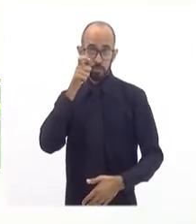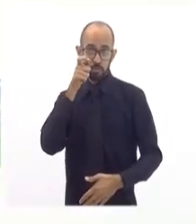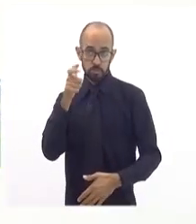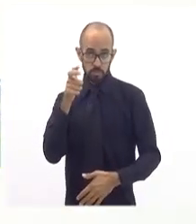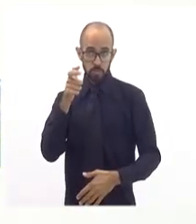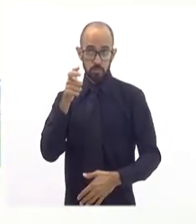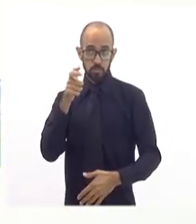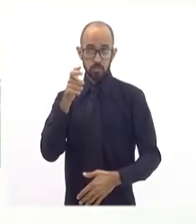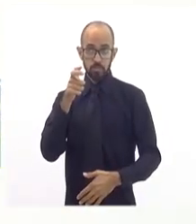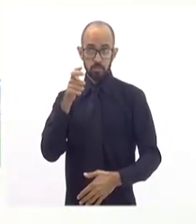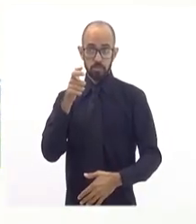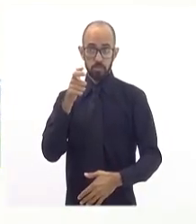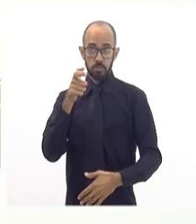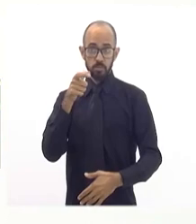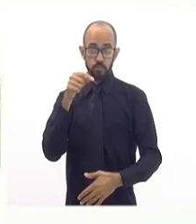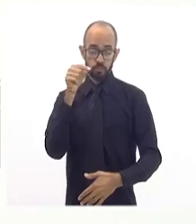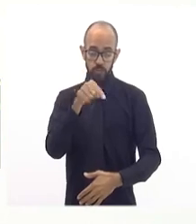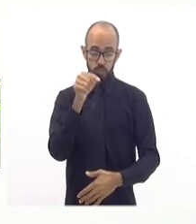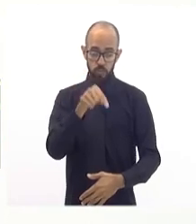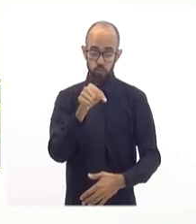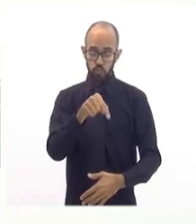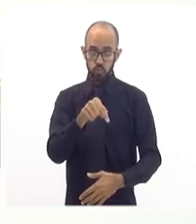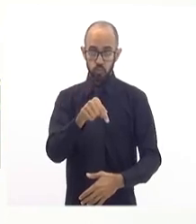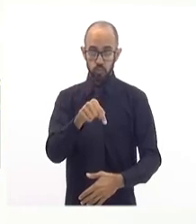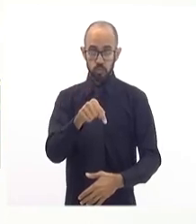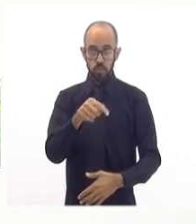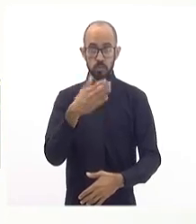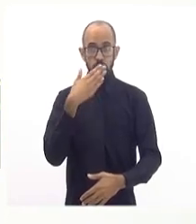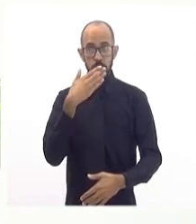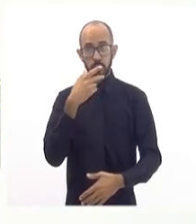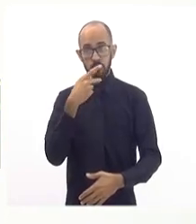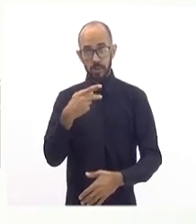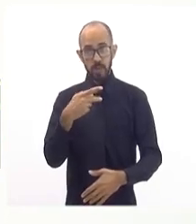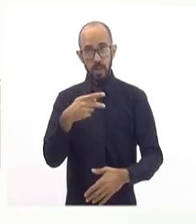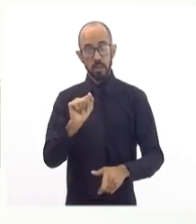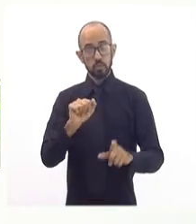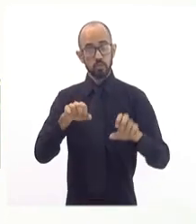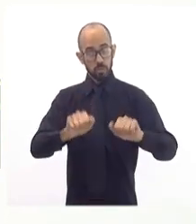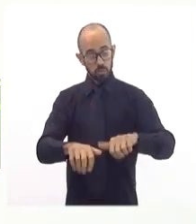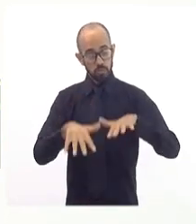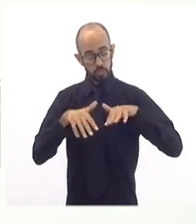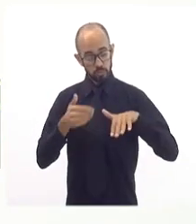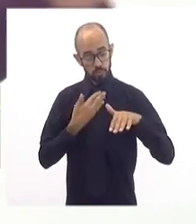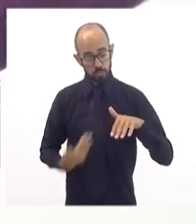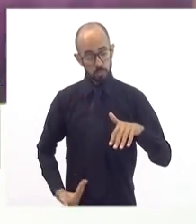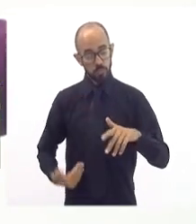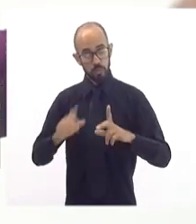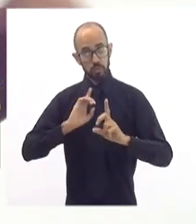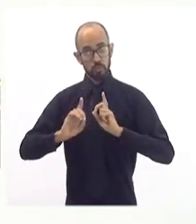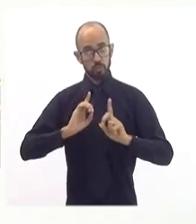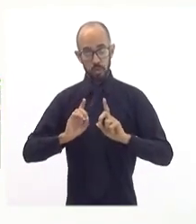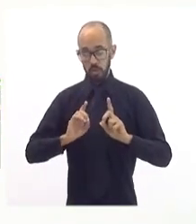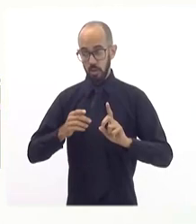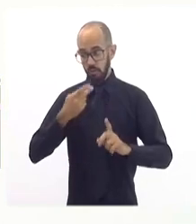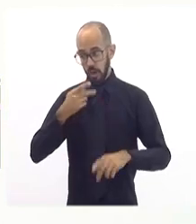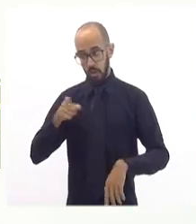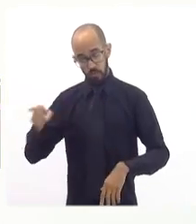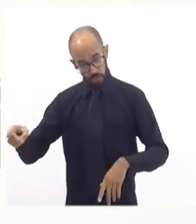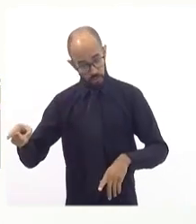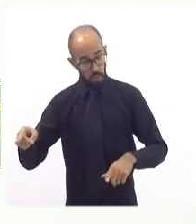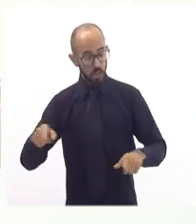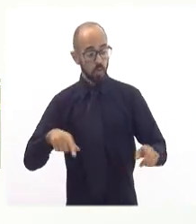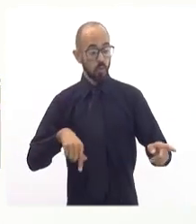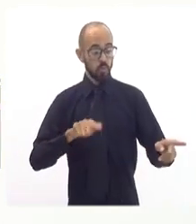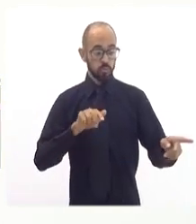nessa matéria está puxar uma audiência pública para discutir discutir o tema aí eu comentei contigo com